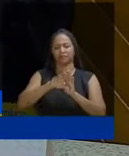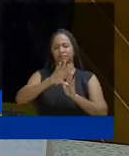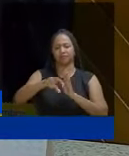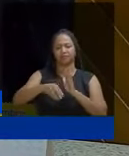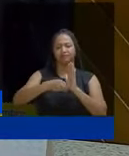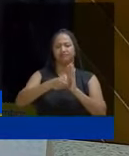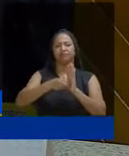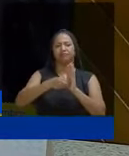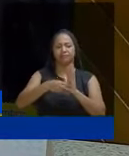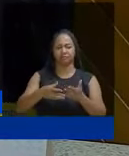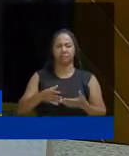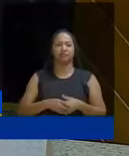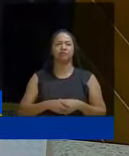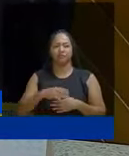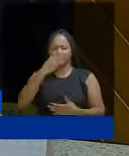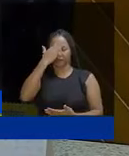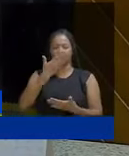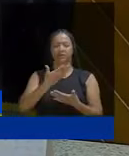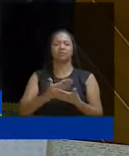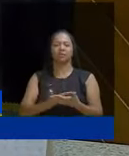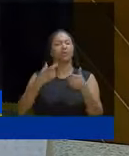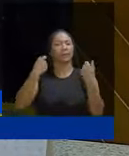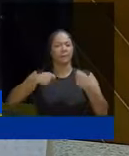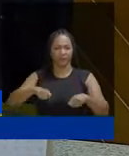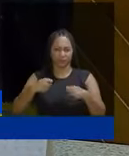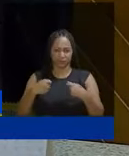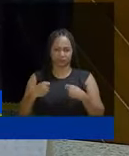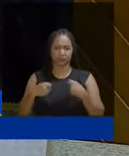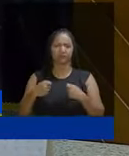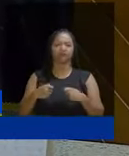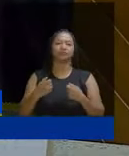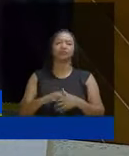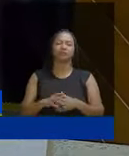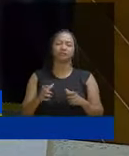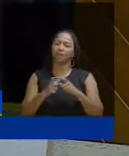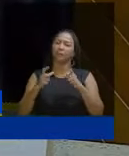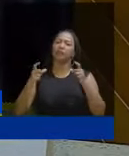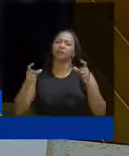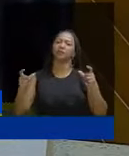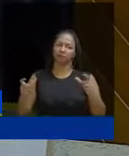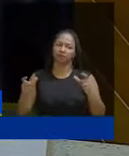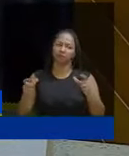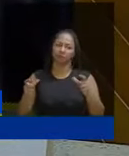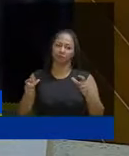eu acredito que há necessidade de um maior